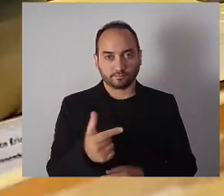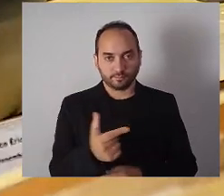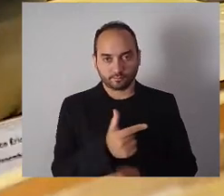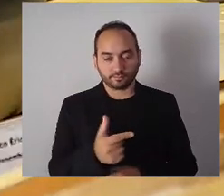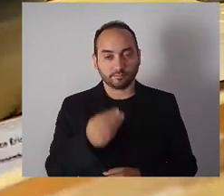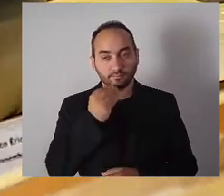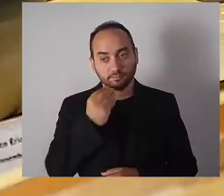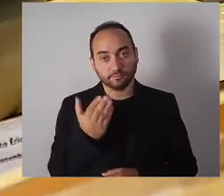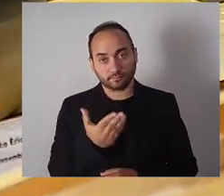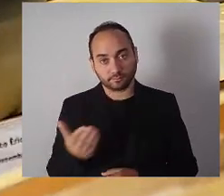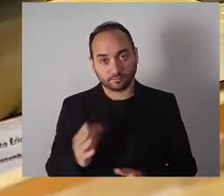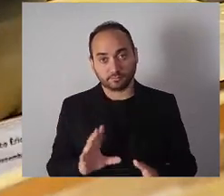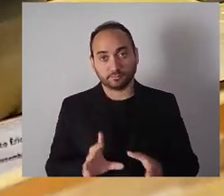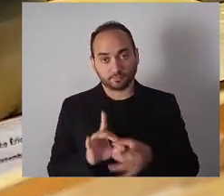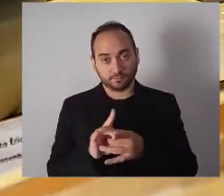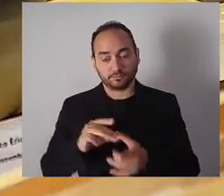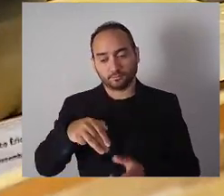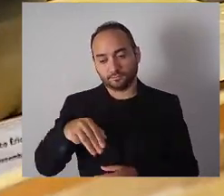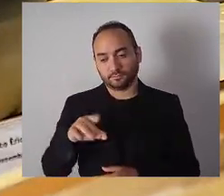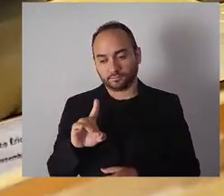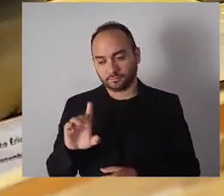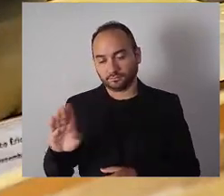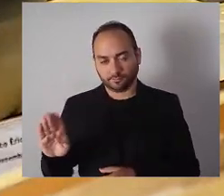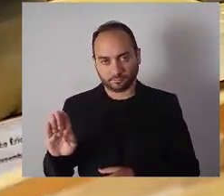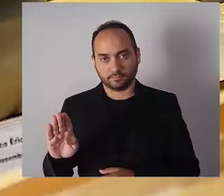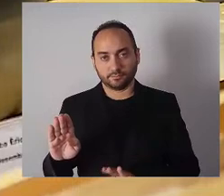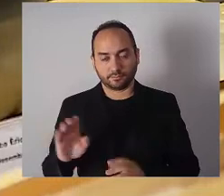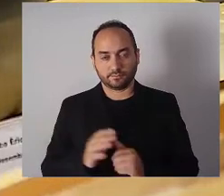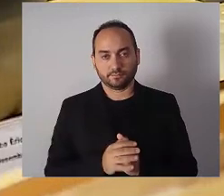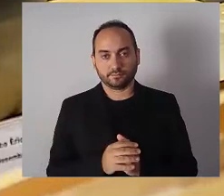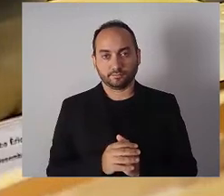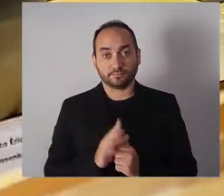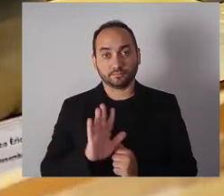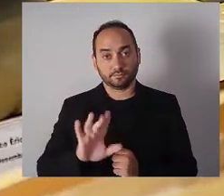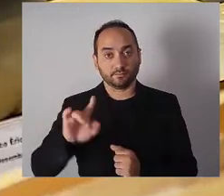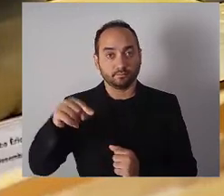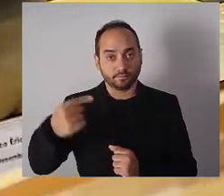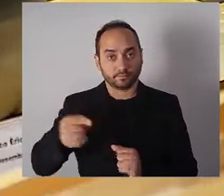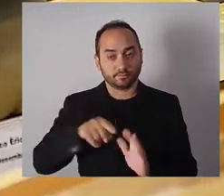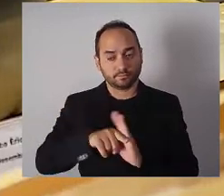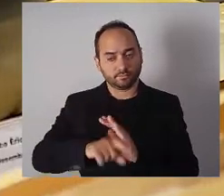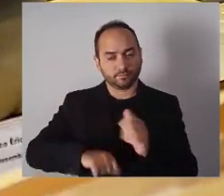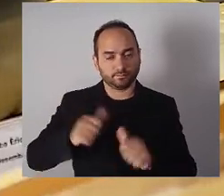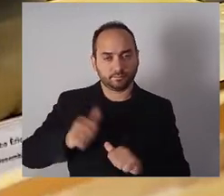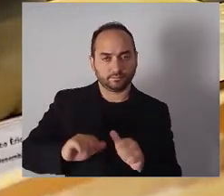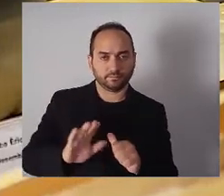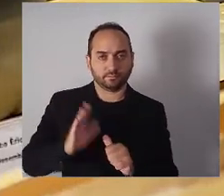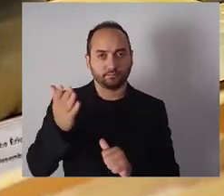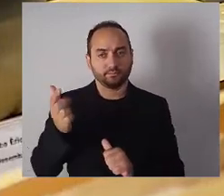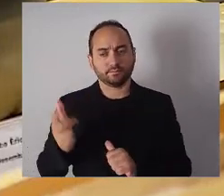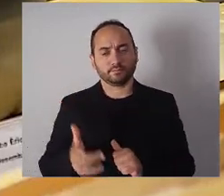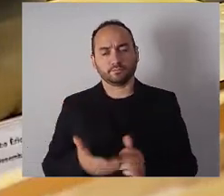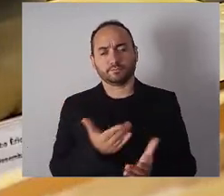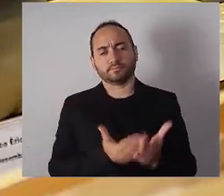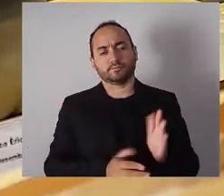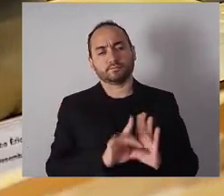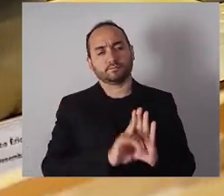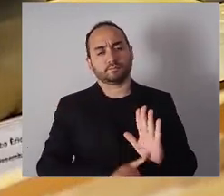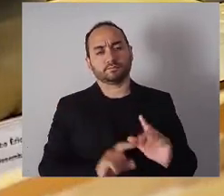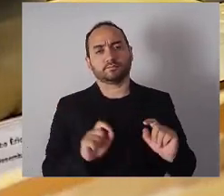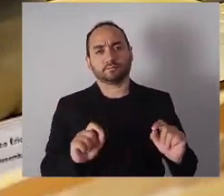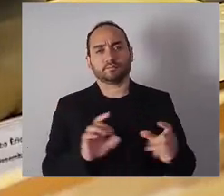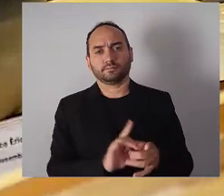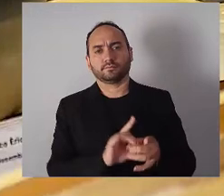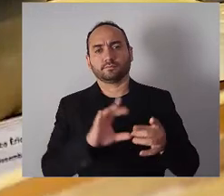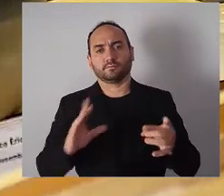oportunidade em que se filiou ao MDB. Outro sim, é imprescindível analisarmos a ocorrência de justa causa na referida